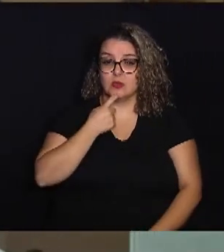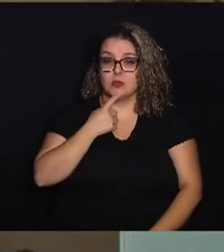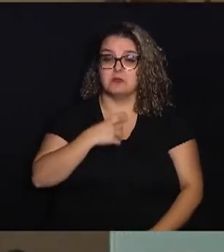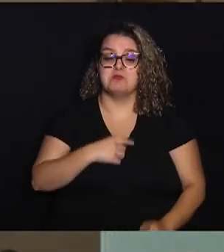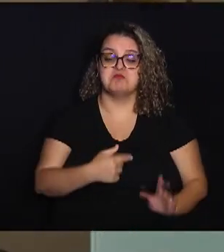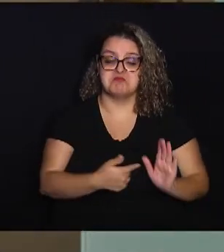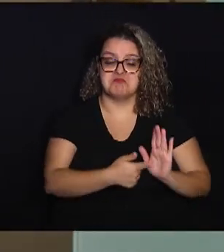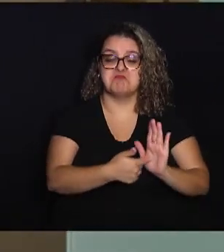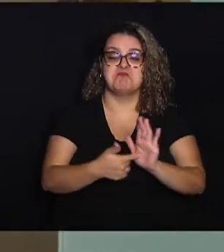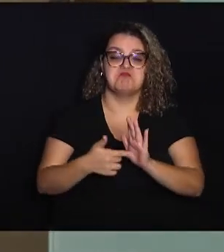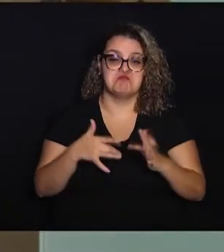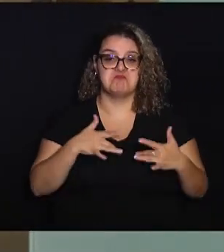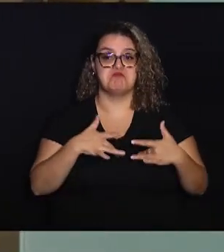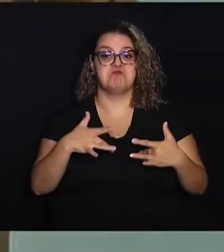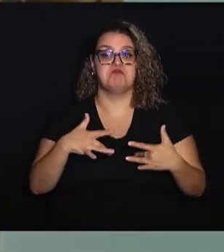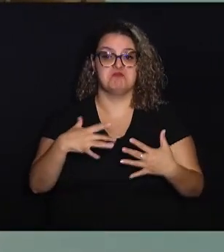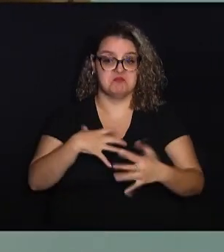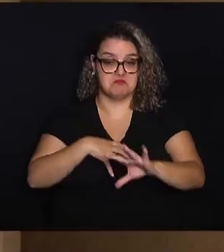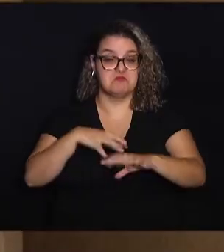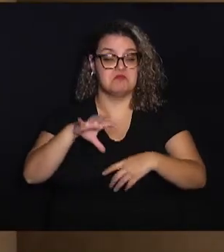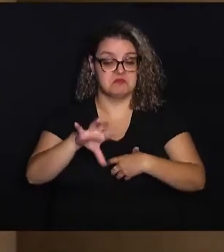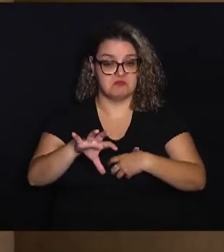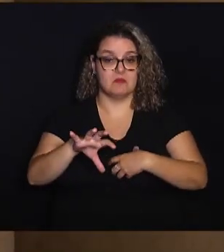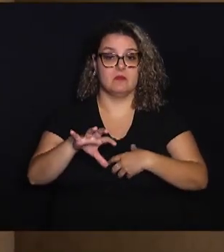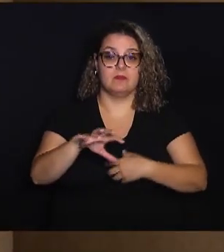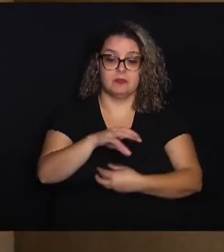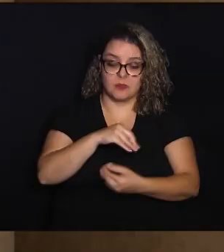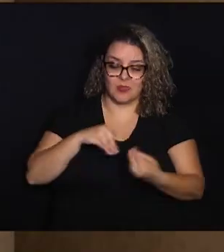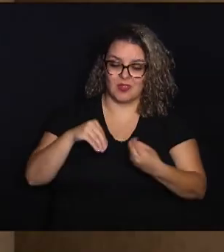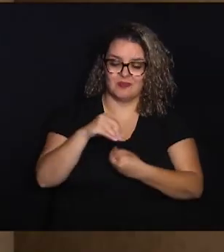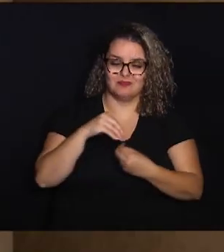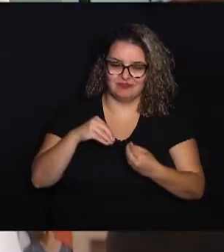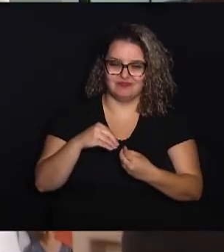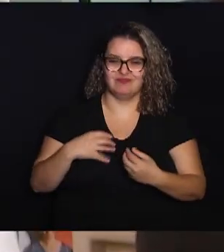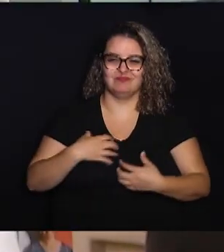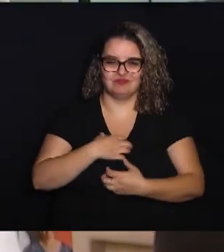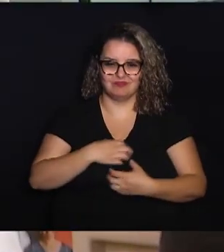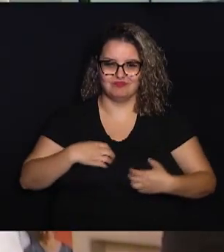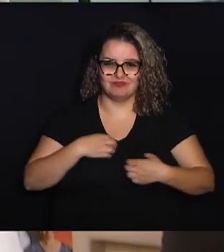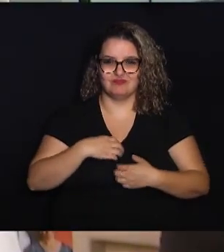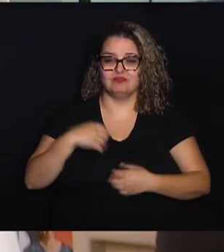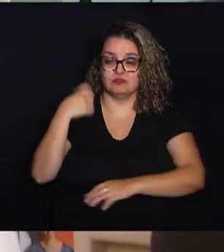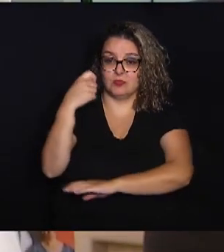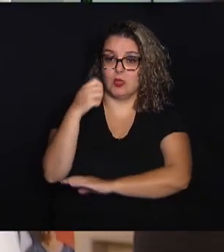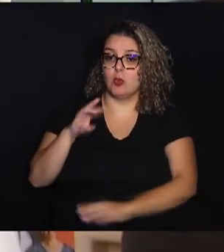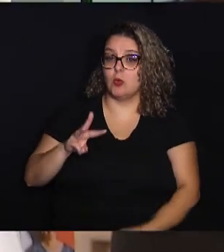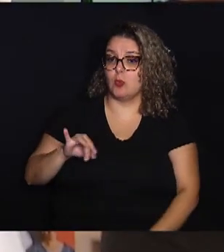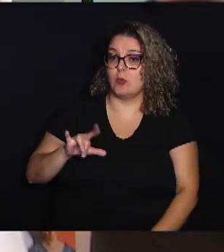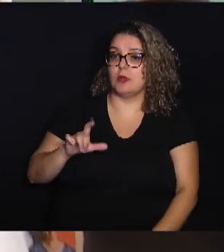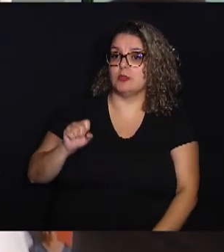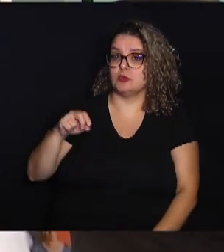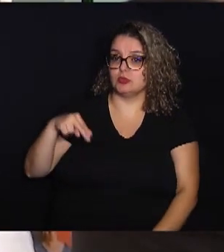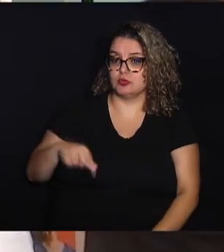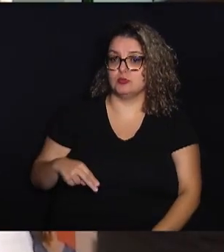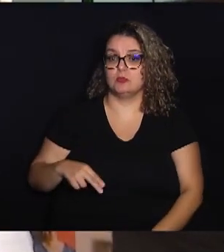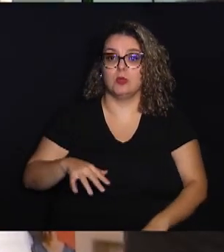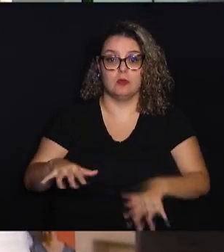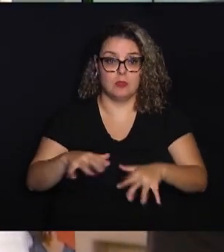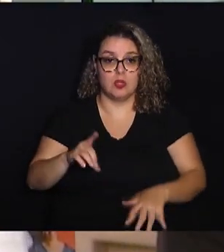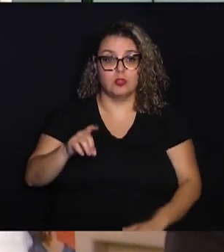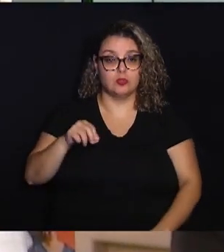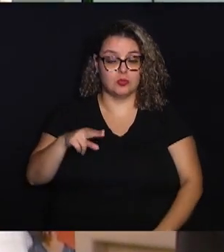espírito solidário e empatia. Comovido com a tragédia no sul do país, o Wilson se mobilizou para enviar donativos